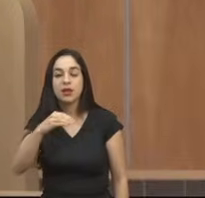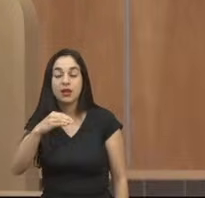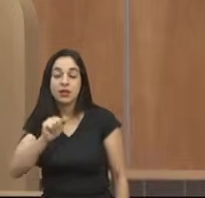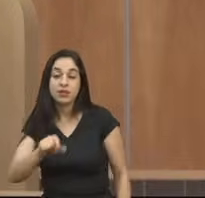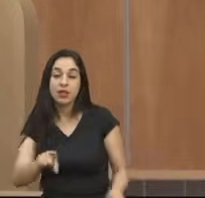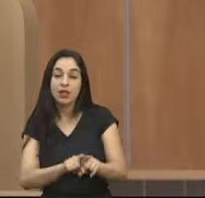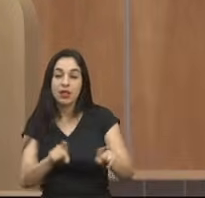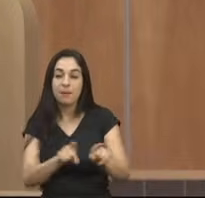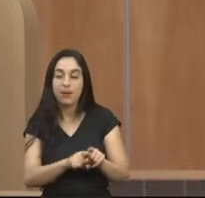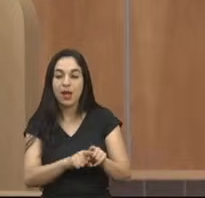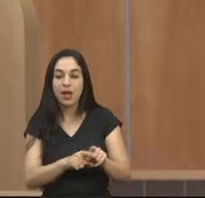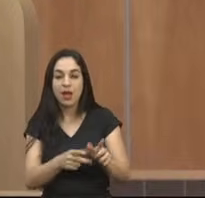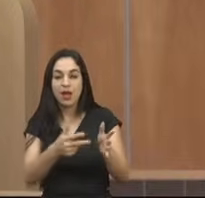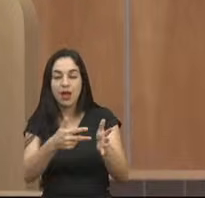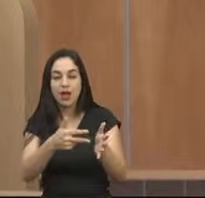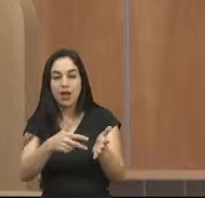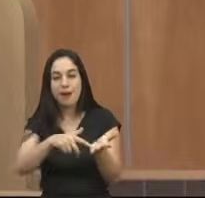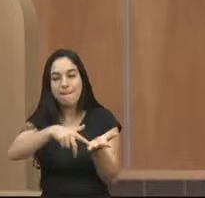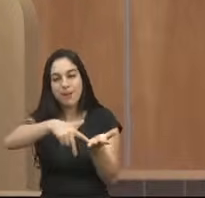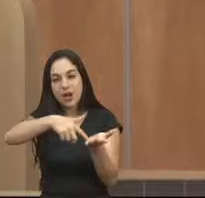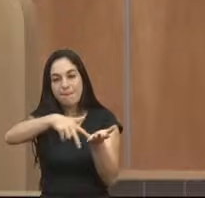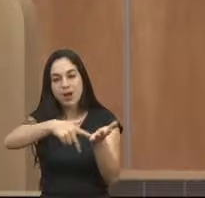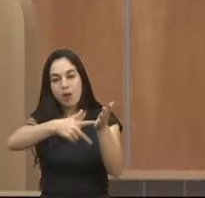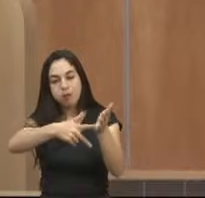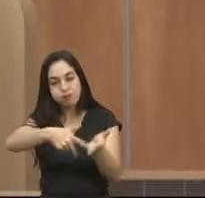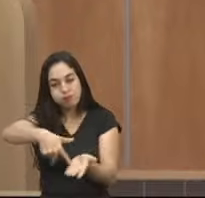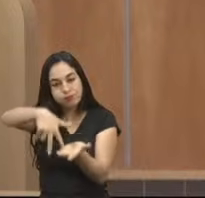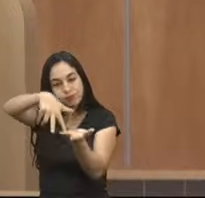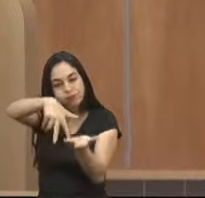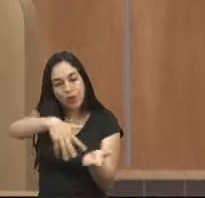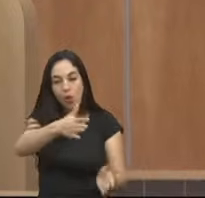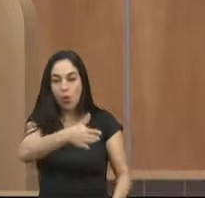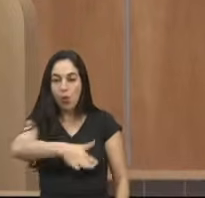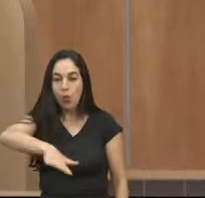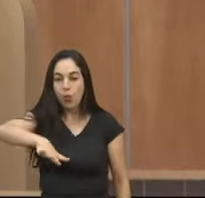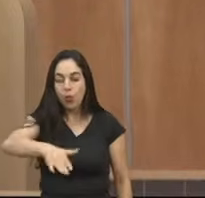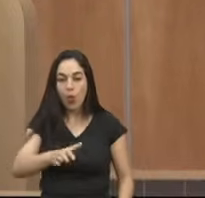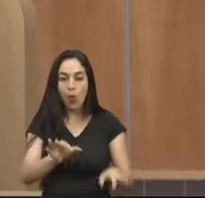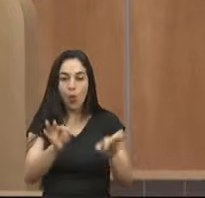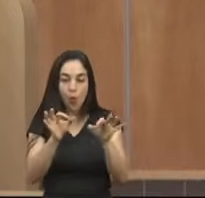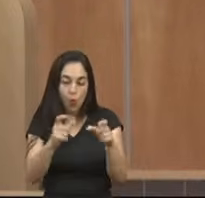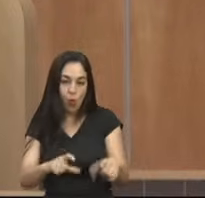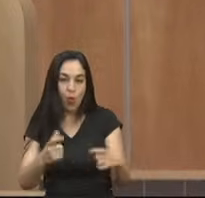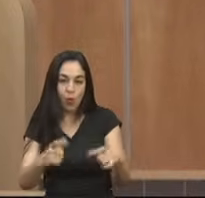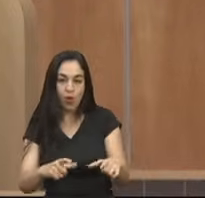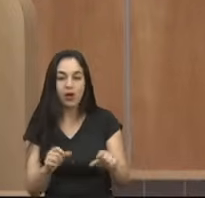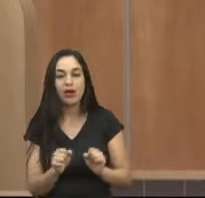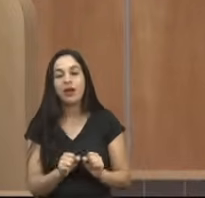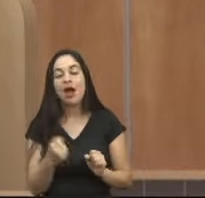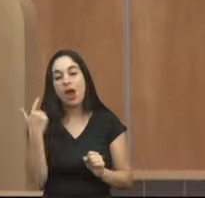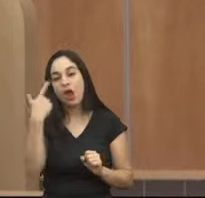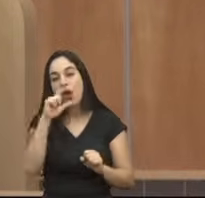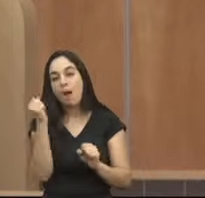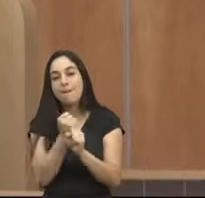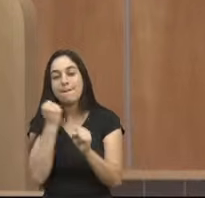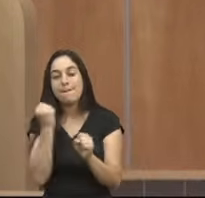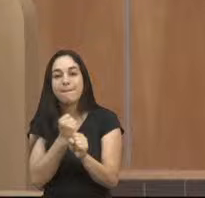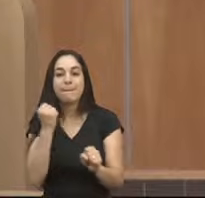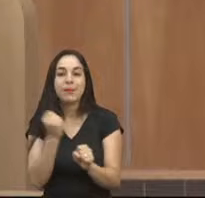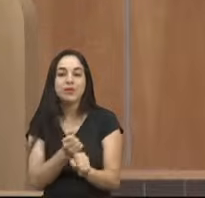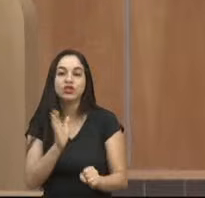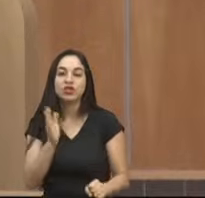pista de skate aqui para a cidade, aquele espaço no Parque Brasil, a gente conseguiu revitalizar, foi conquista nossa no primeiro